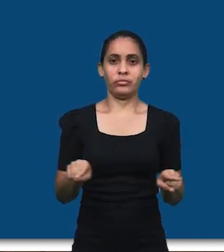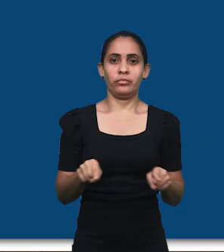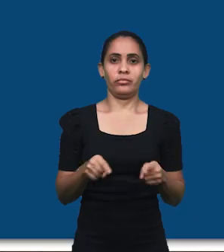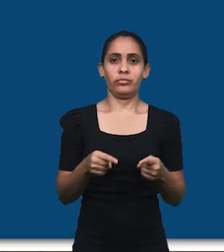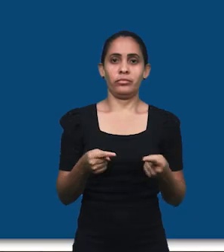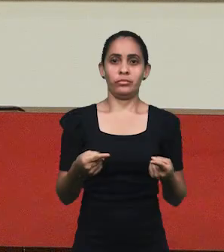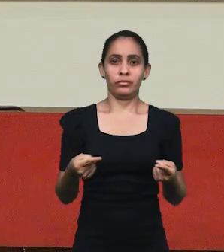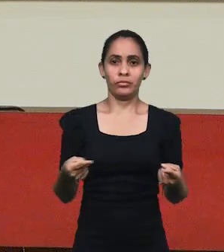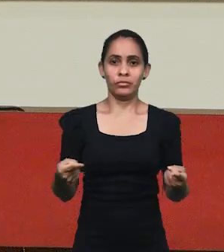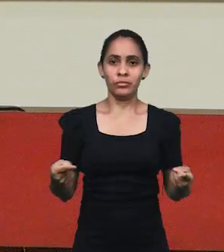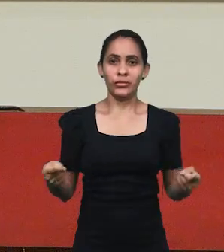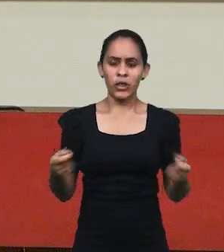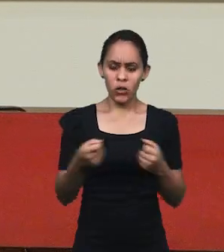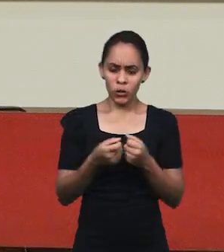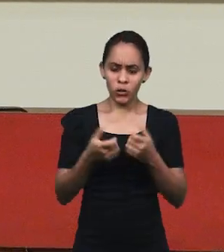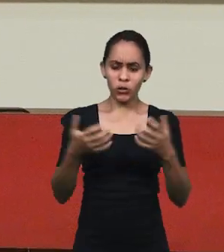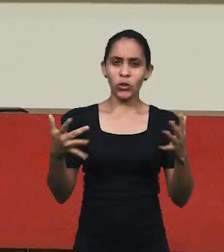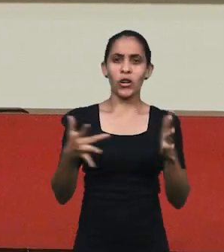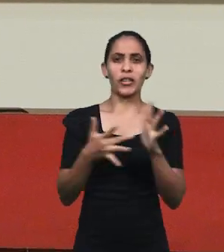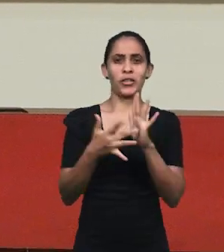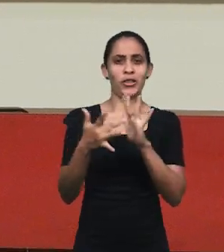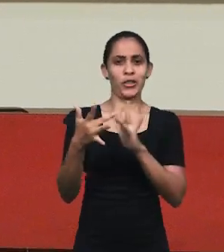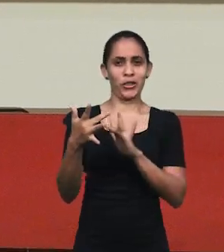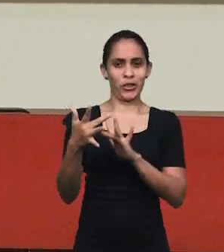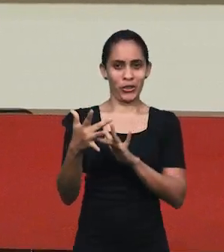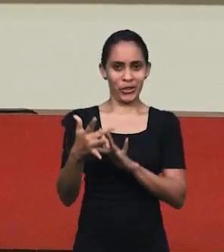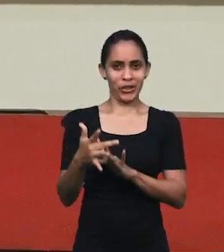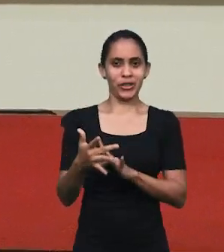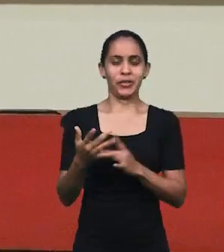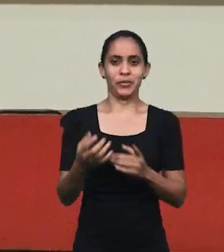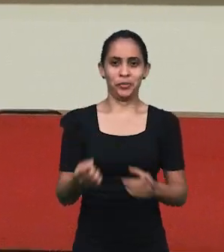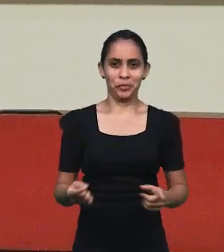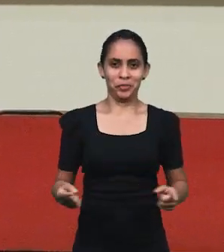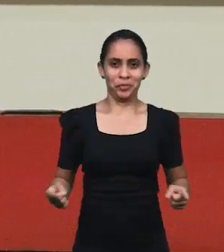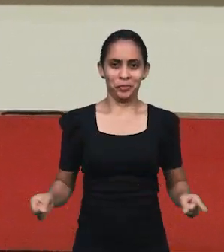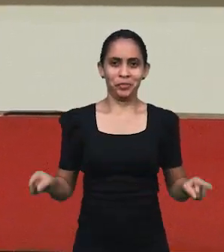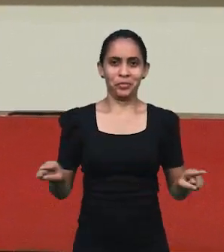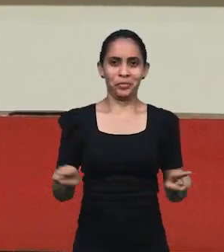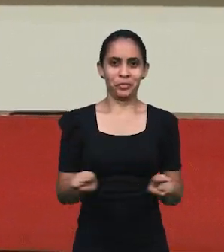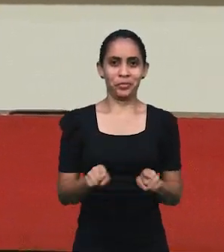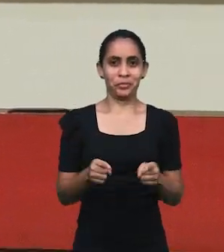Glória a Jesus. Graças a Deus.